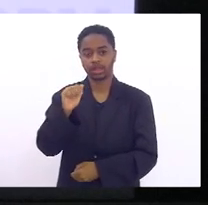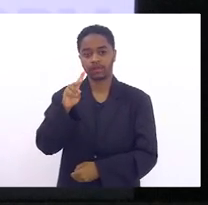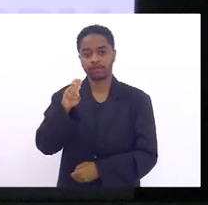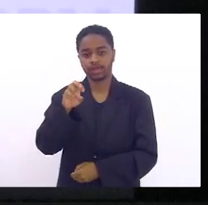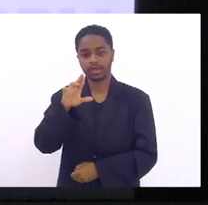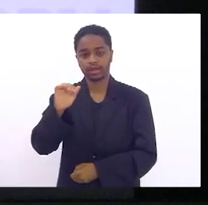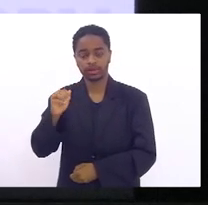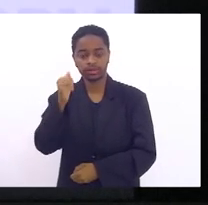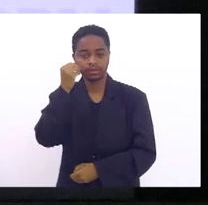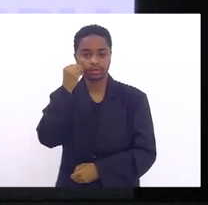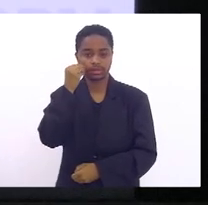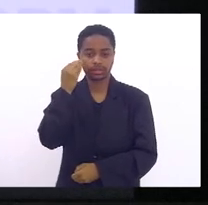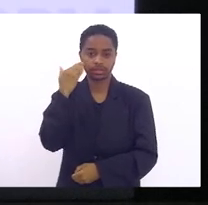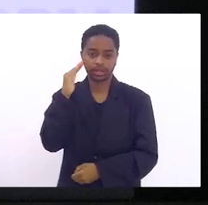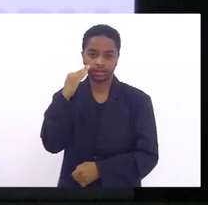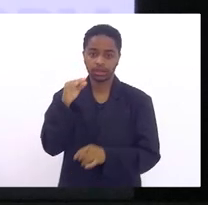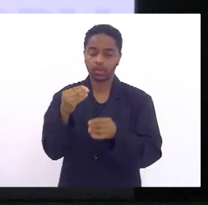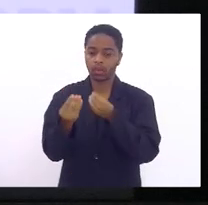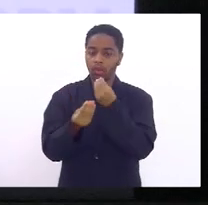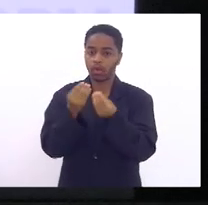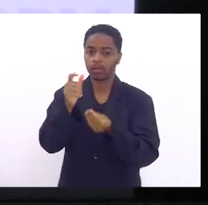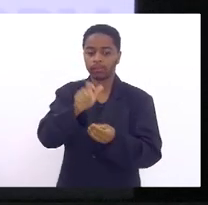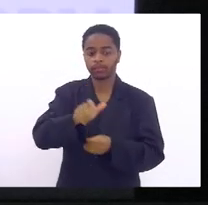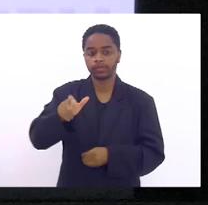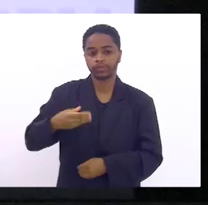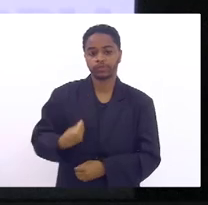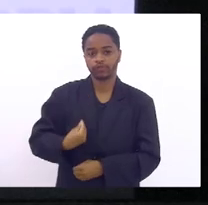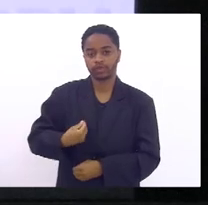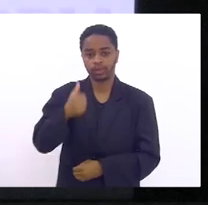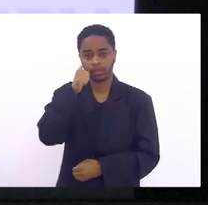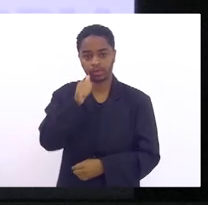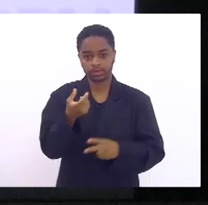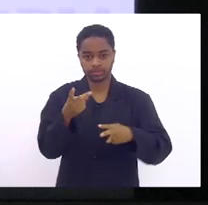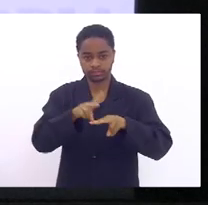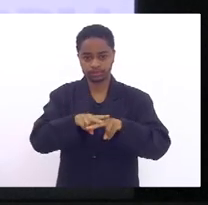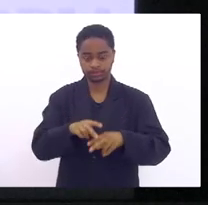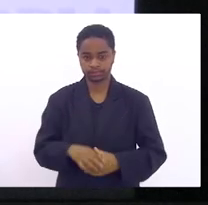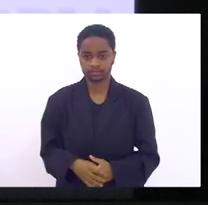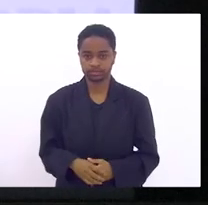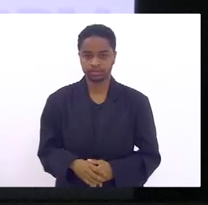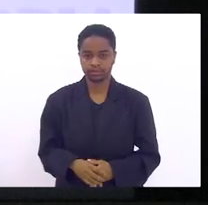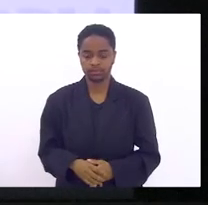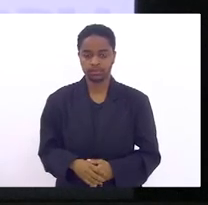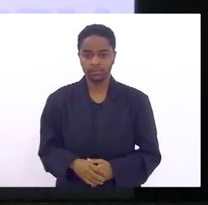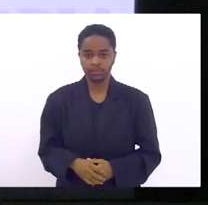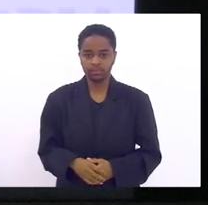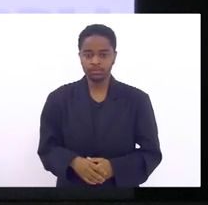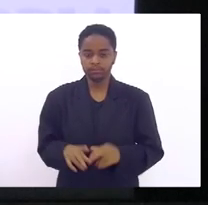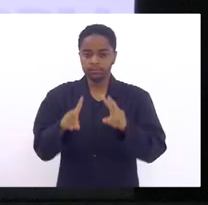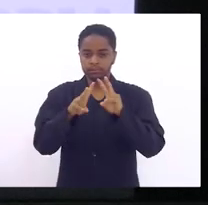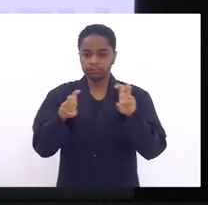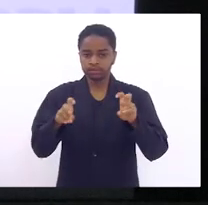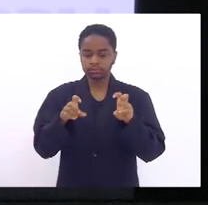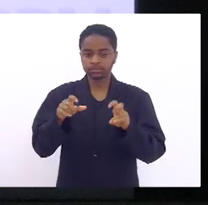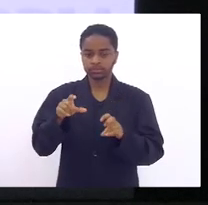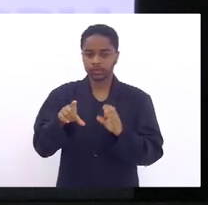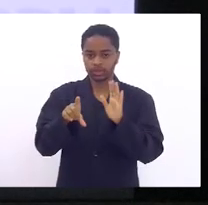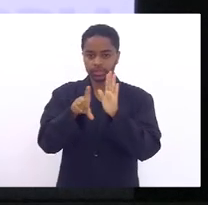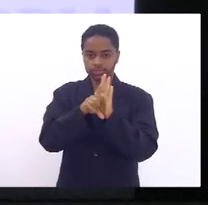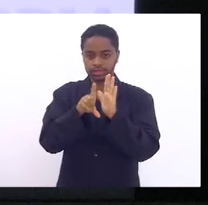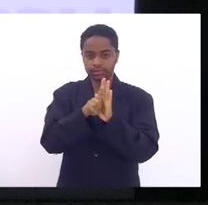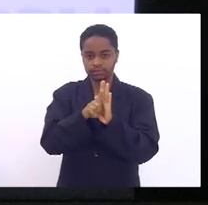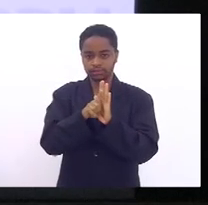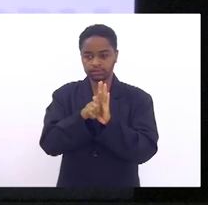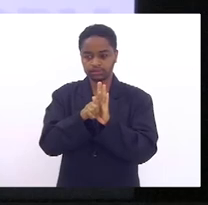das dificuldade ali dessas mulheres em privação de liberdade bom sobre a Lei Maria da Penha né Os desafios